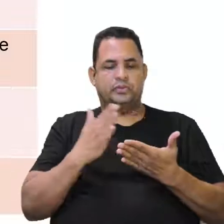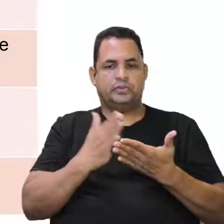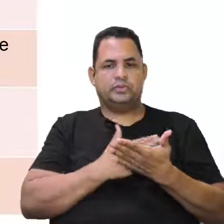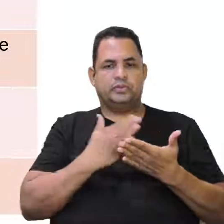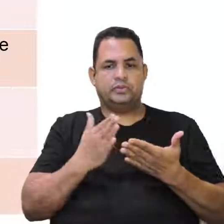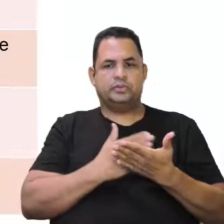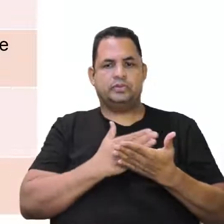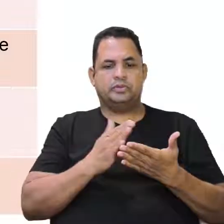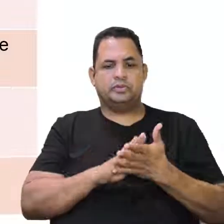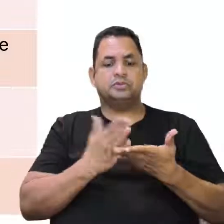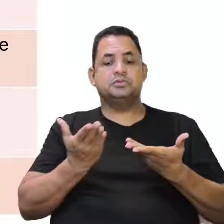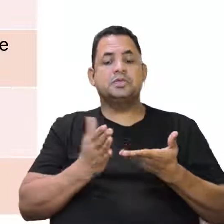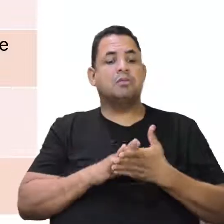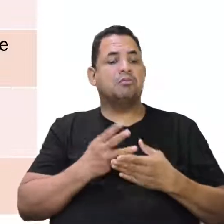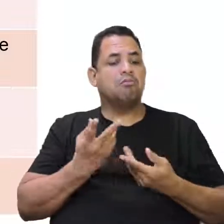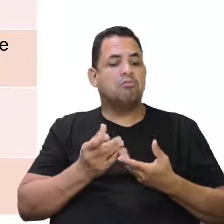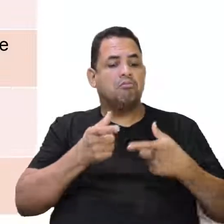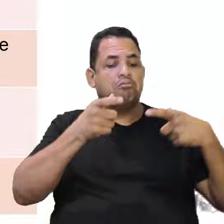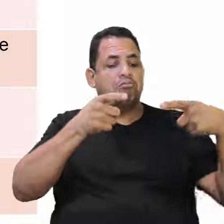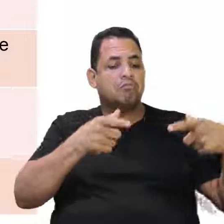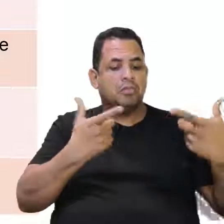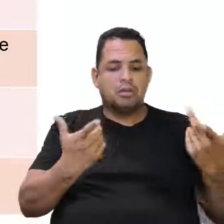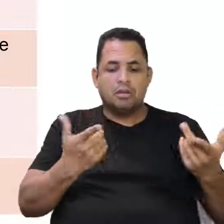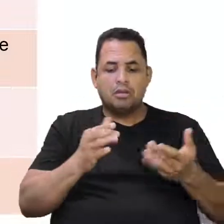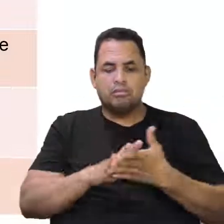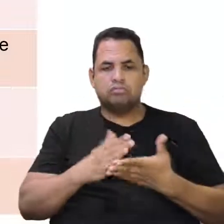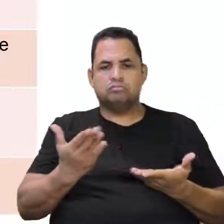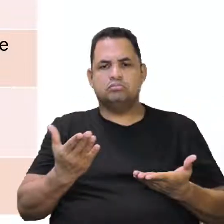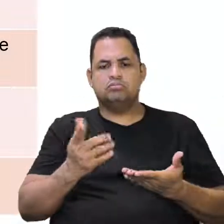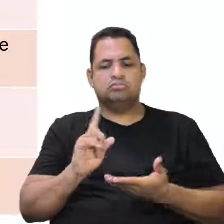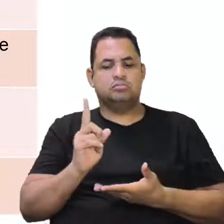livros estão em algum lugar por aqui.